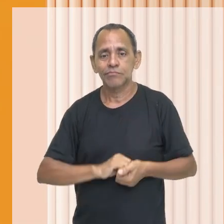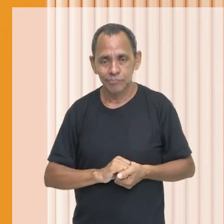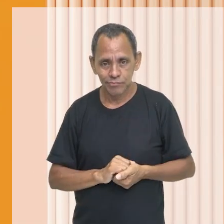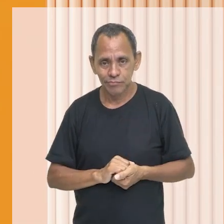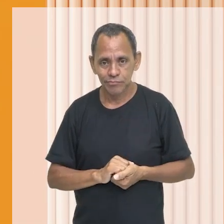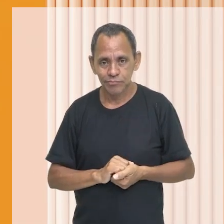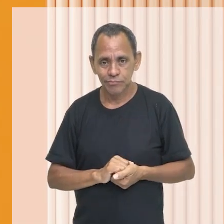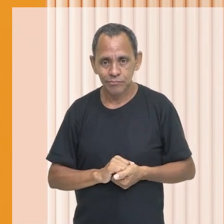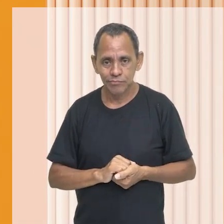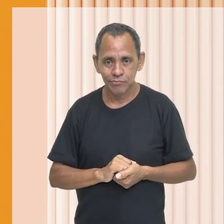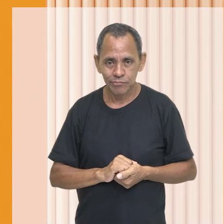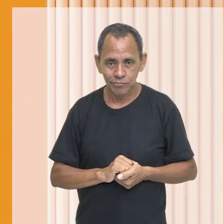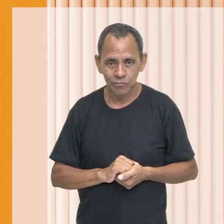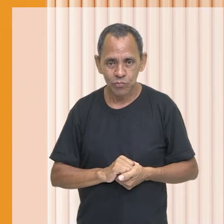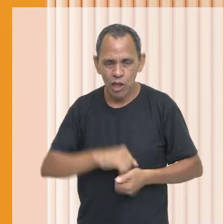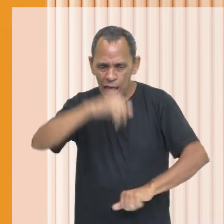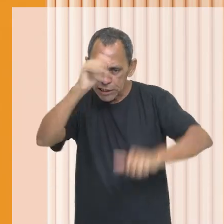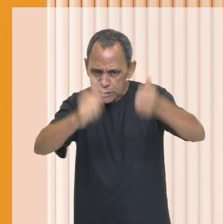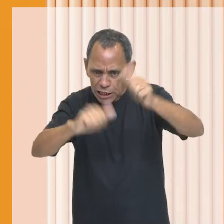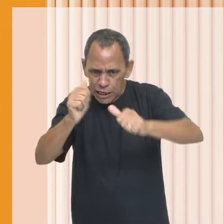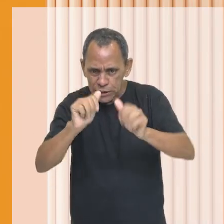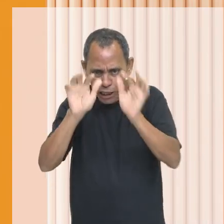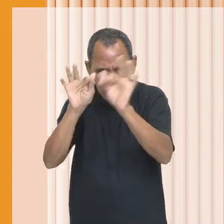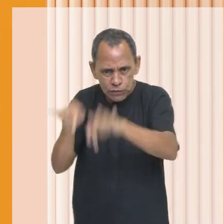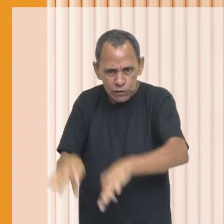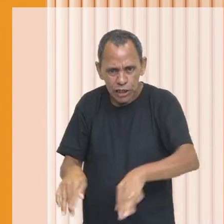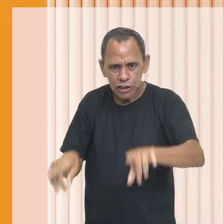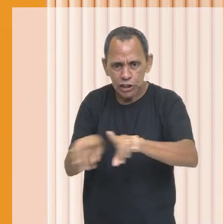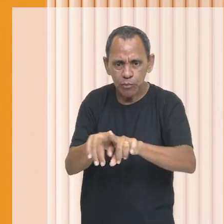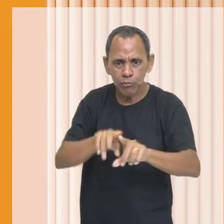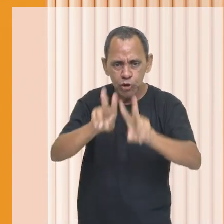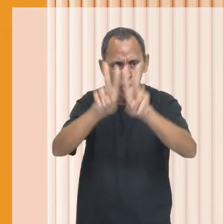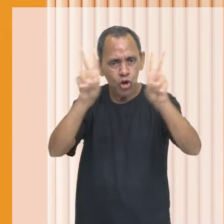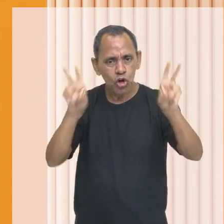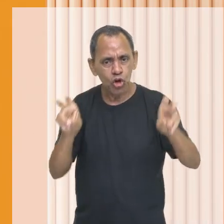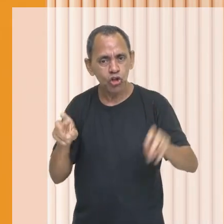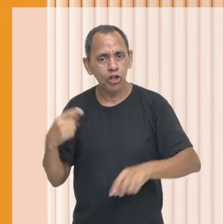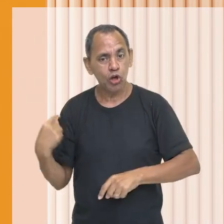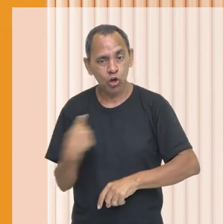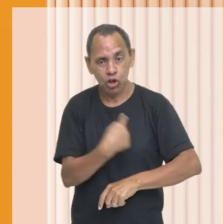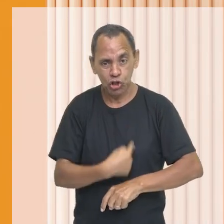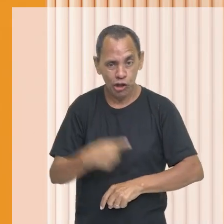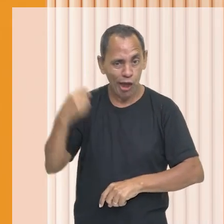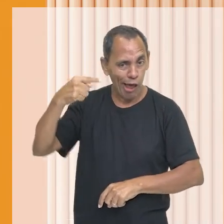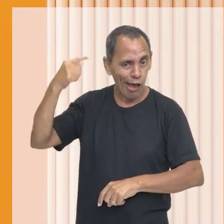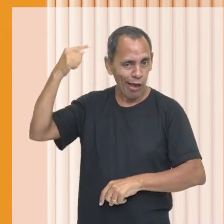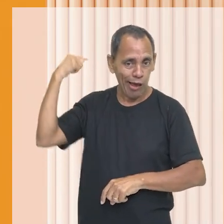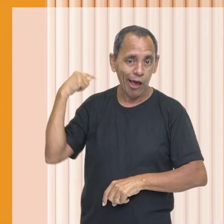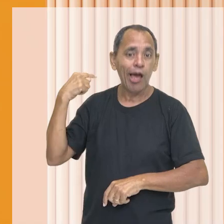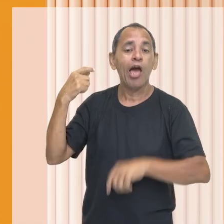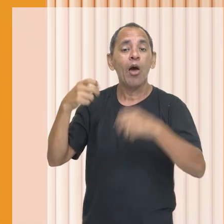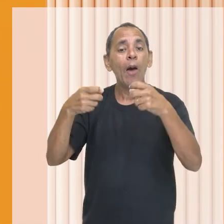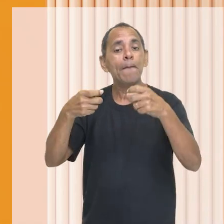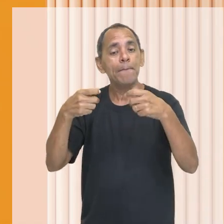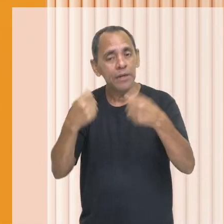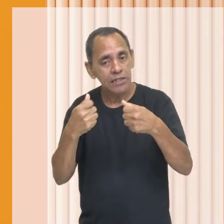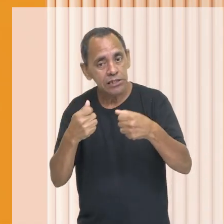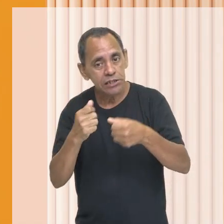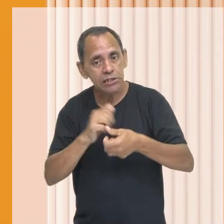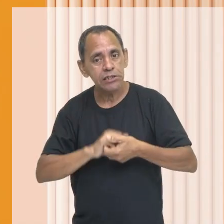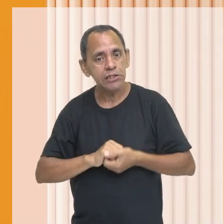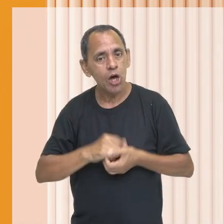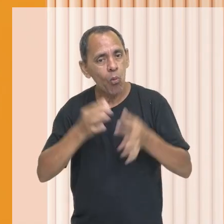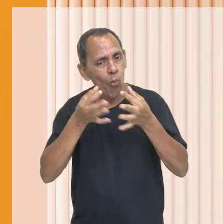fim de finalizarmos essa análise sobre a China antiga, é importante nos atentarmos a algumas invenções,